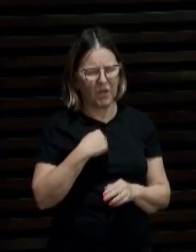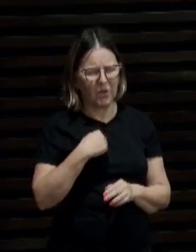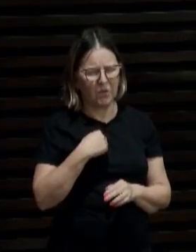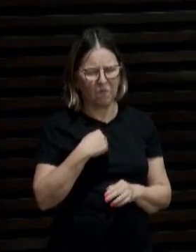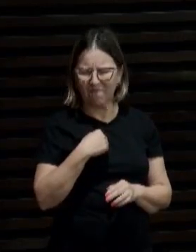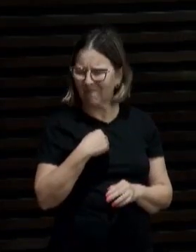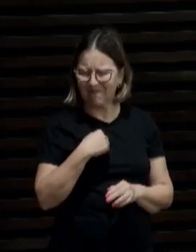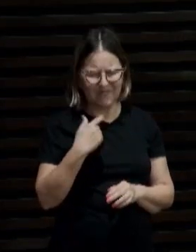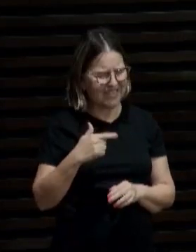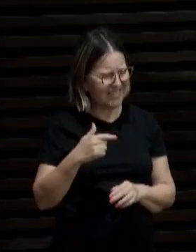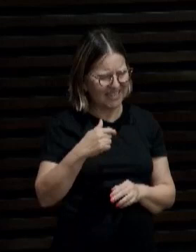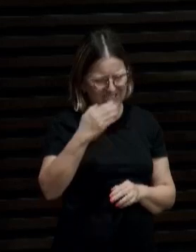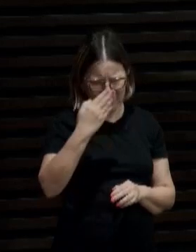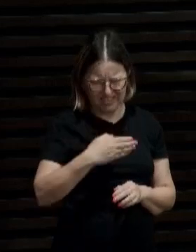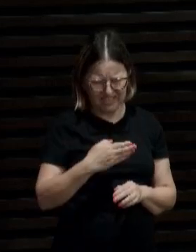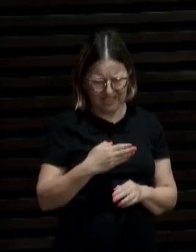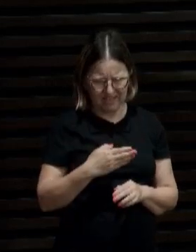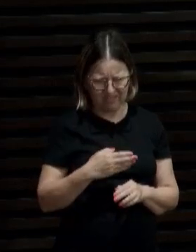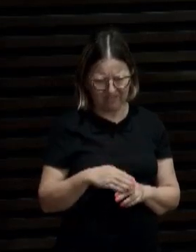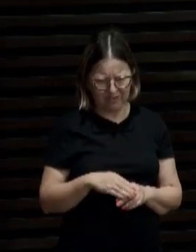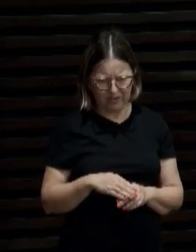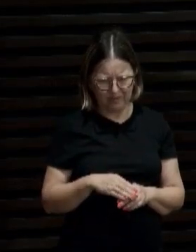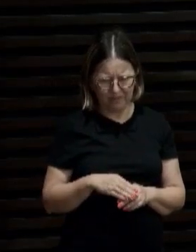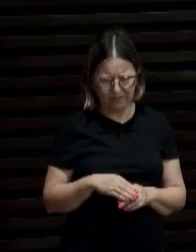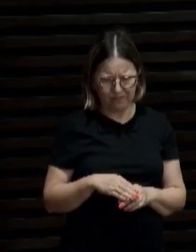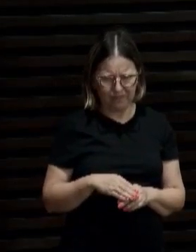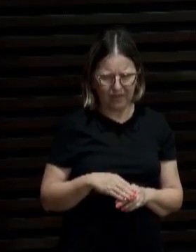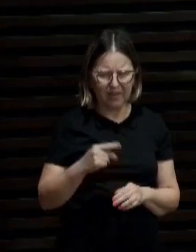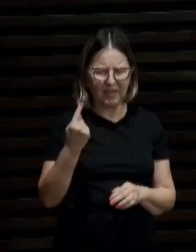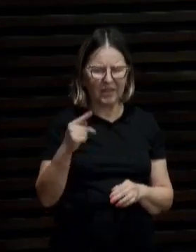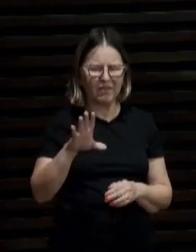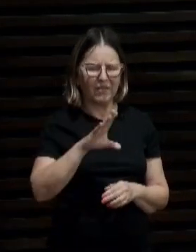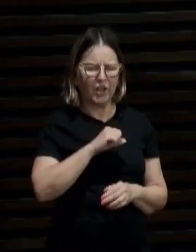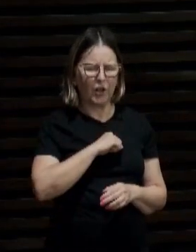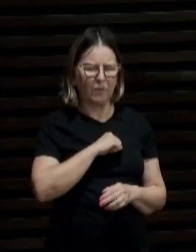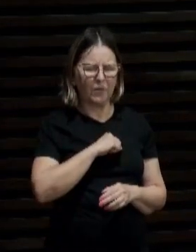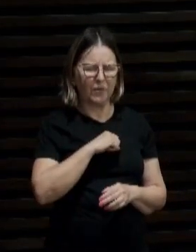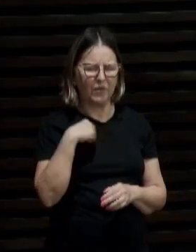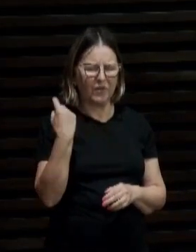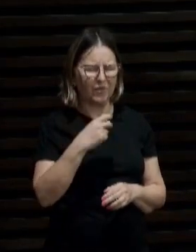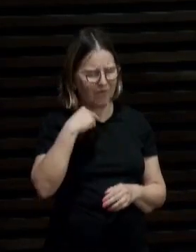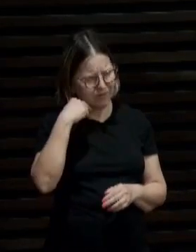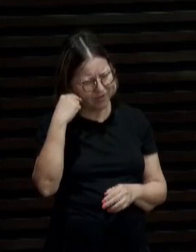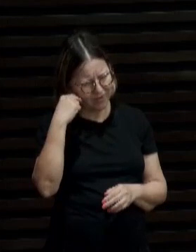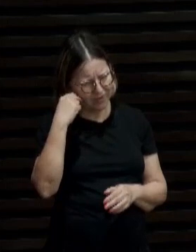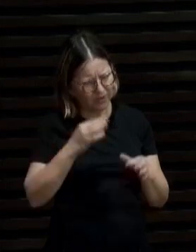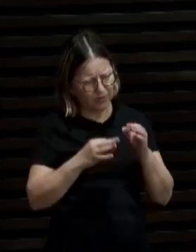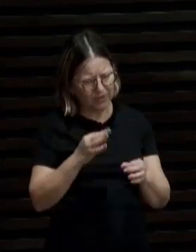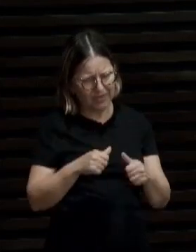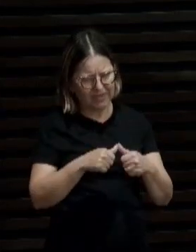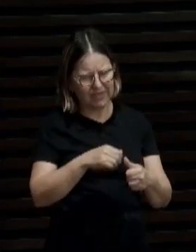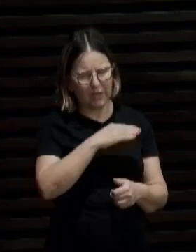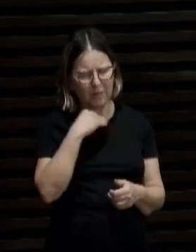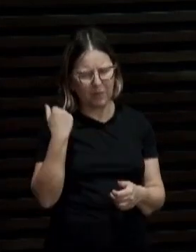sem condições de deixar de ser, meu Pai. O teu amor, Pai, ele nos constrange a julgar, Pai, que esta morte